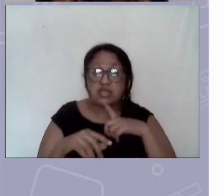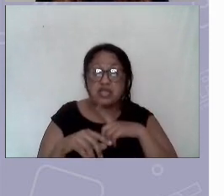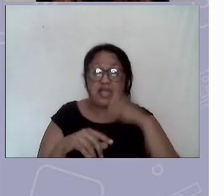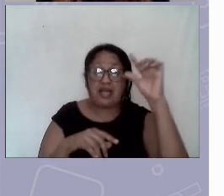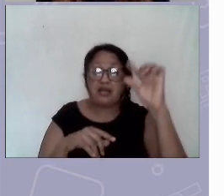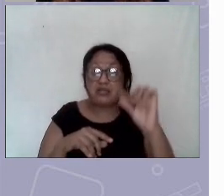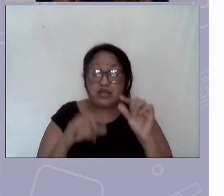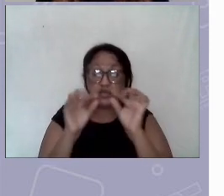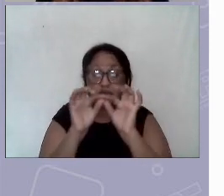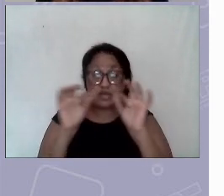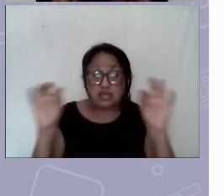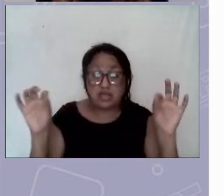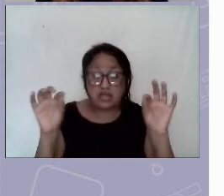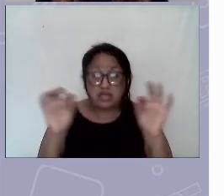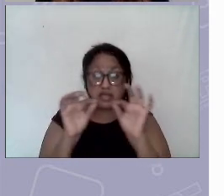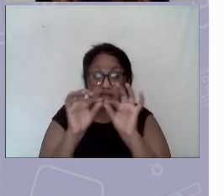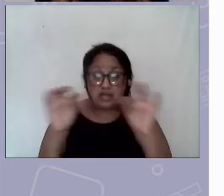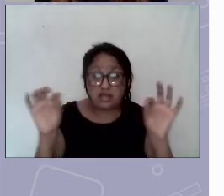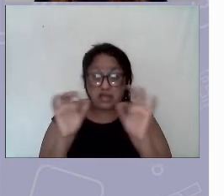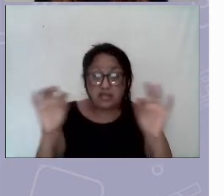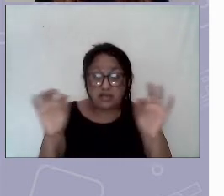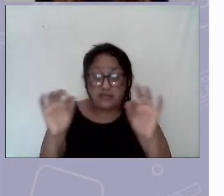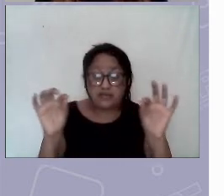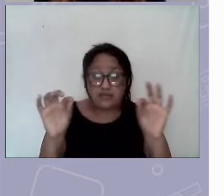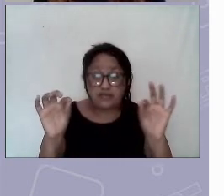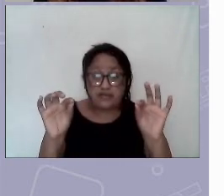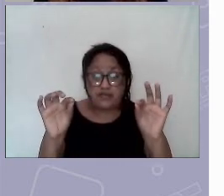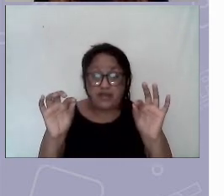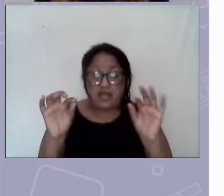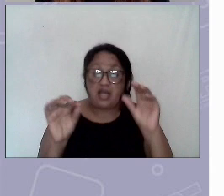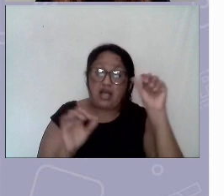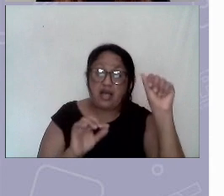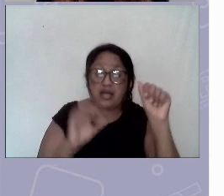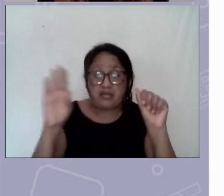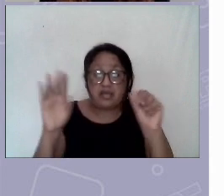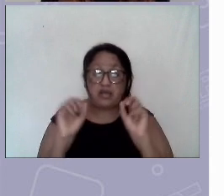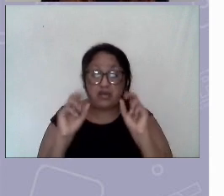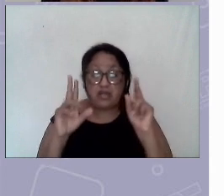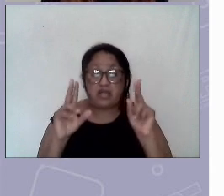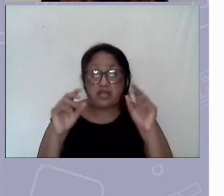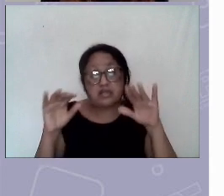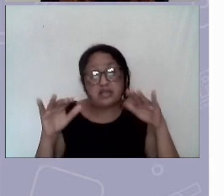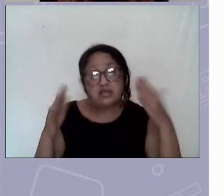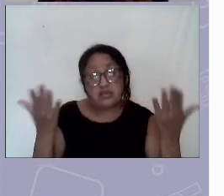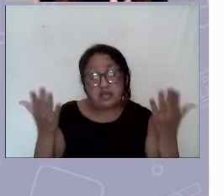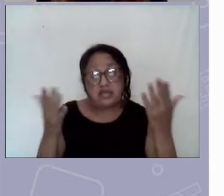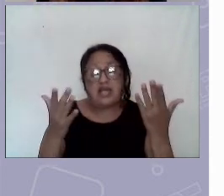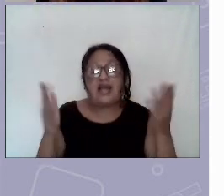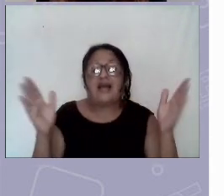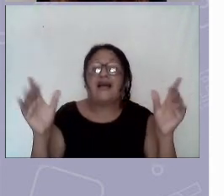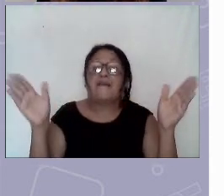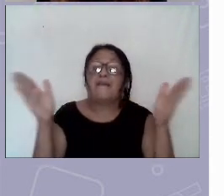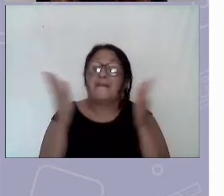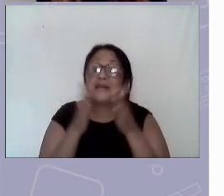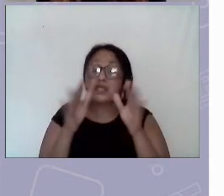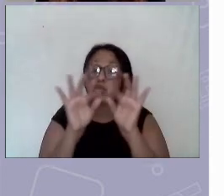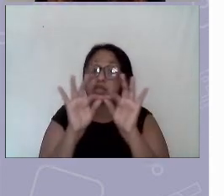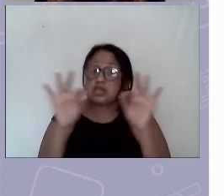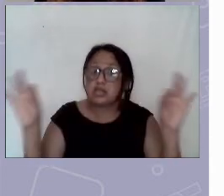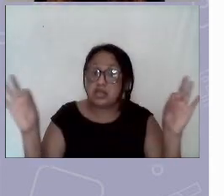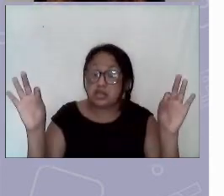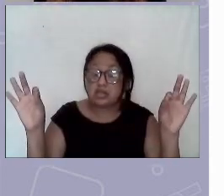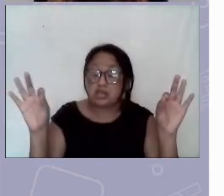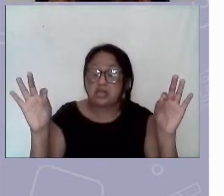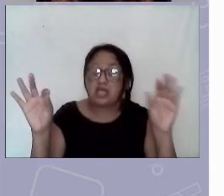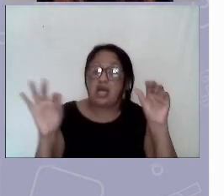distância entre a linha reta entre A e B ok ou seja a menor distância em linha reta entre A e